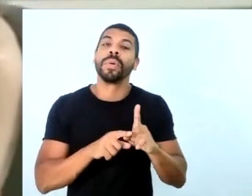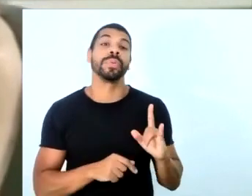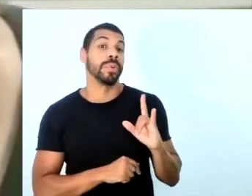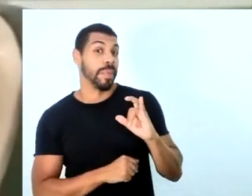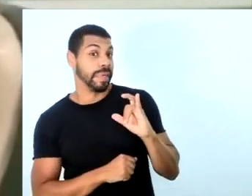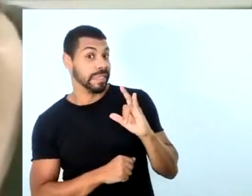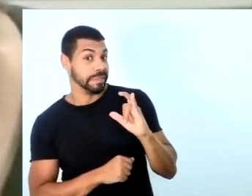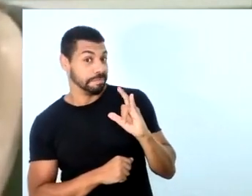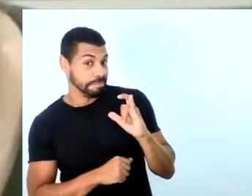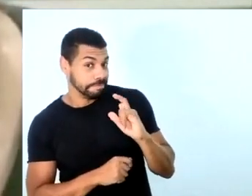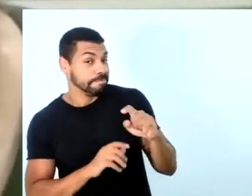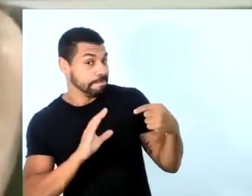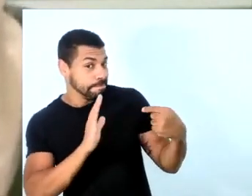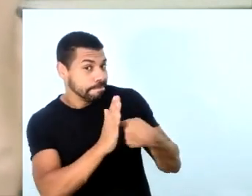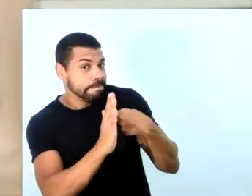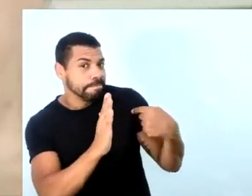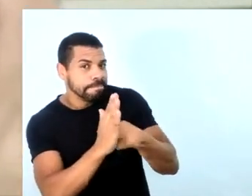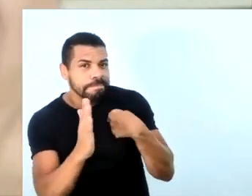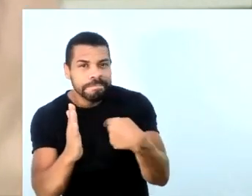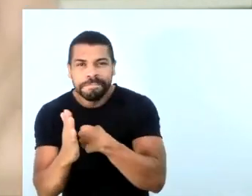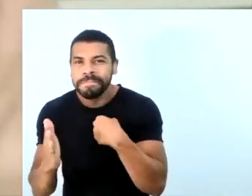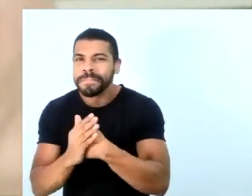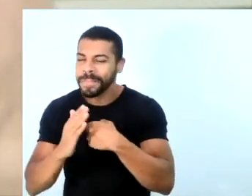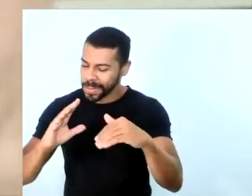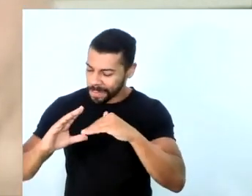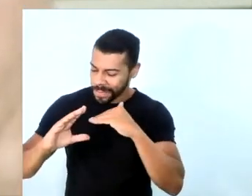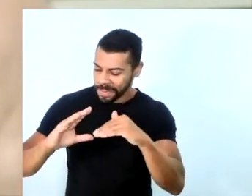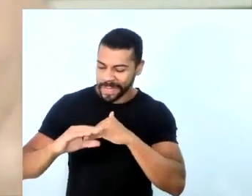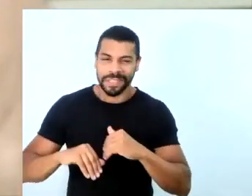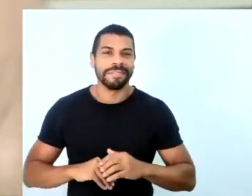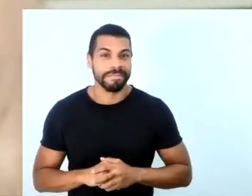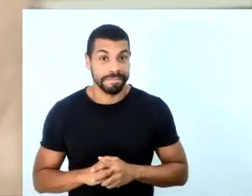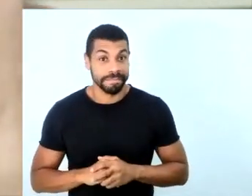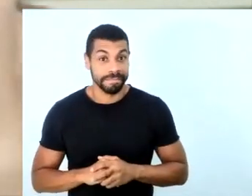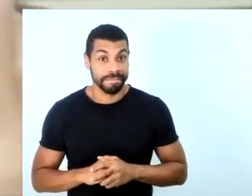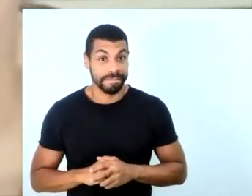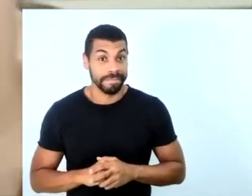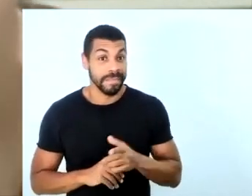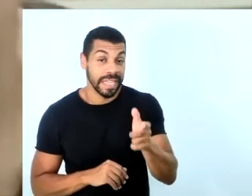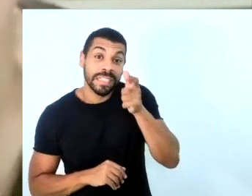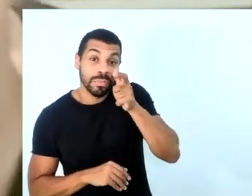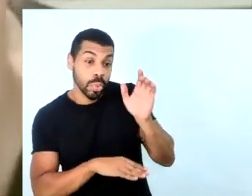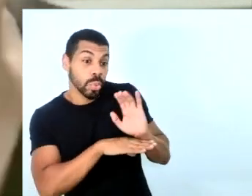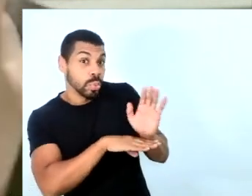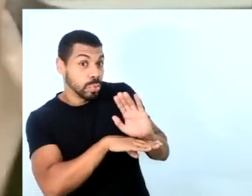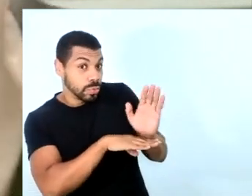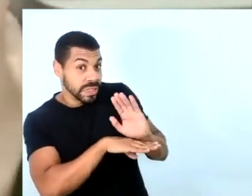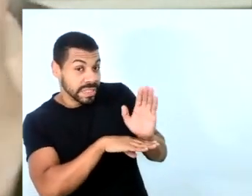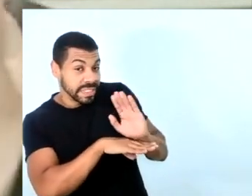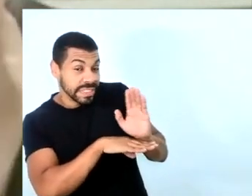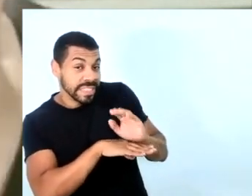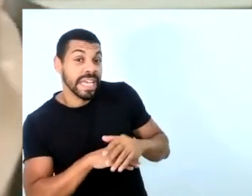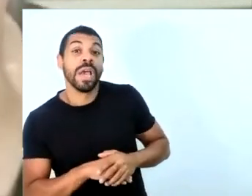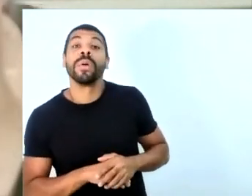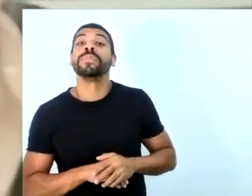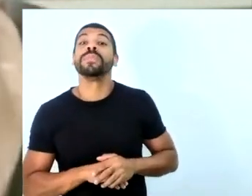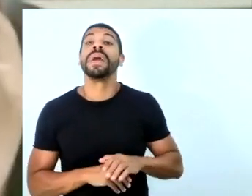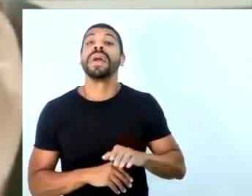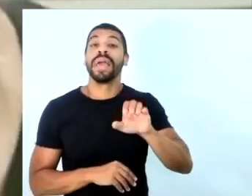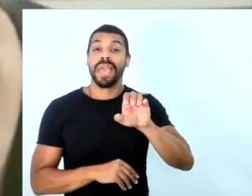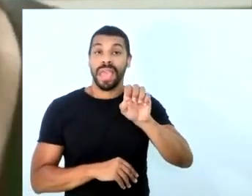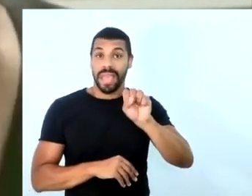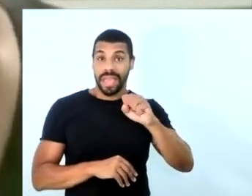dúvida, me acha lá no Instagram e pode mandar que eu respondo. E deixando claro aqui que o Espero, que ela já está chamando de Espero, que é